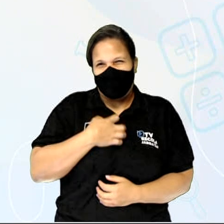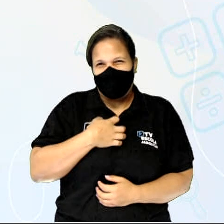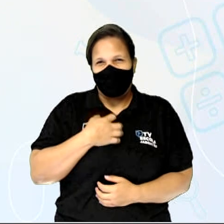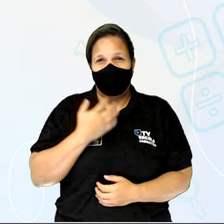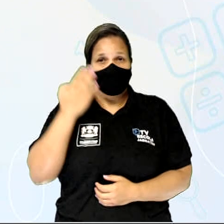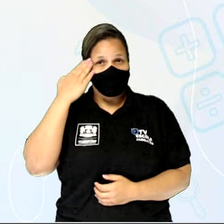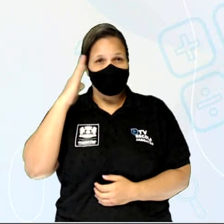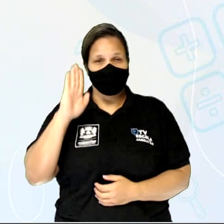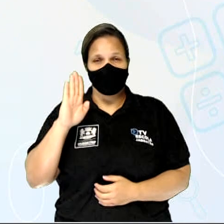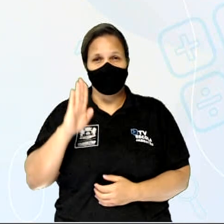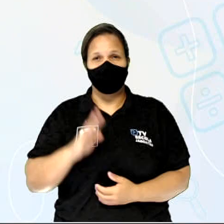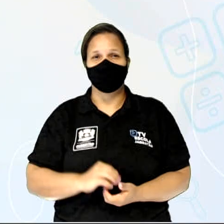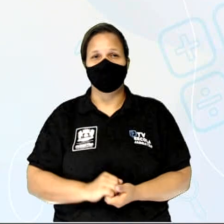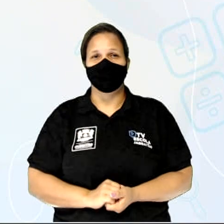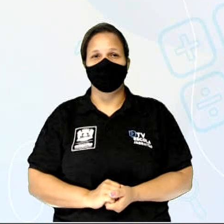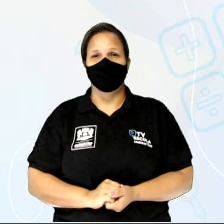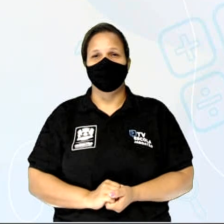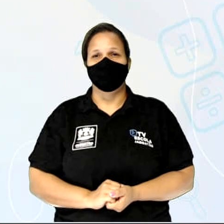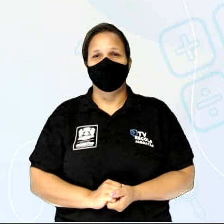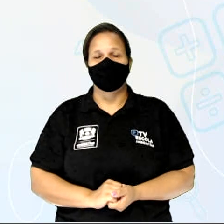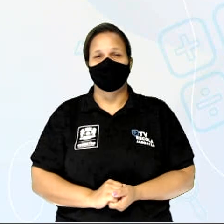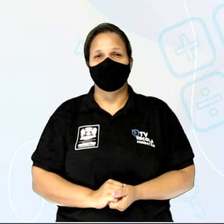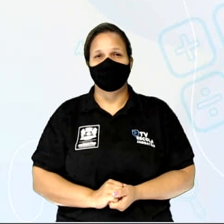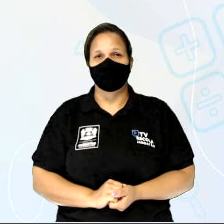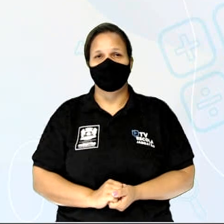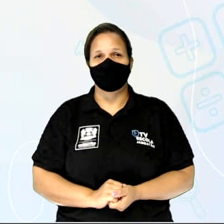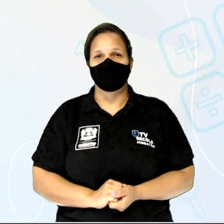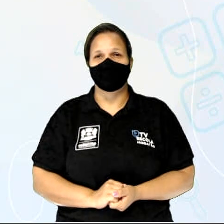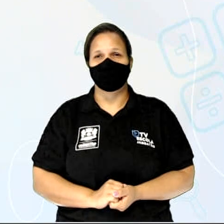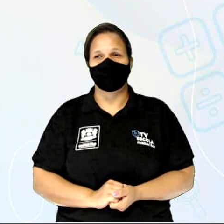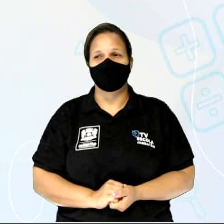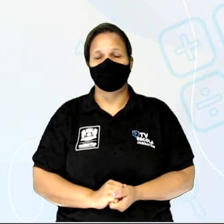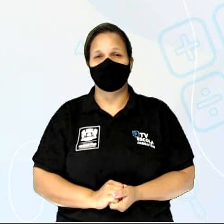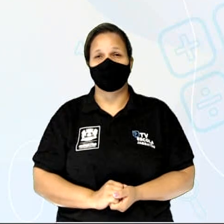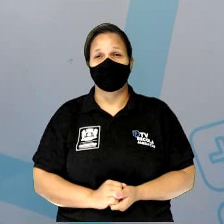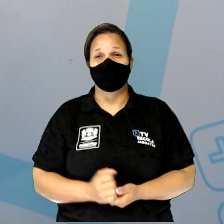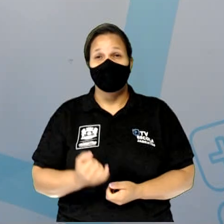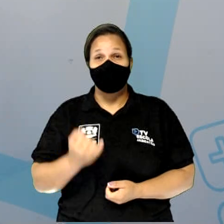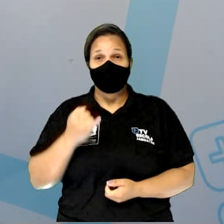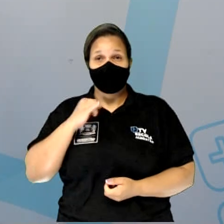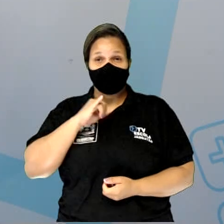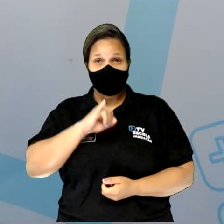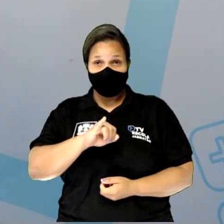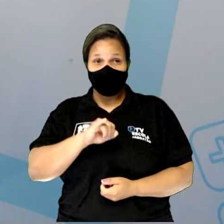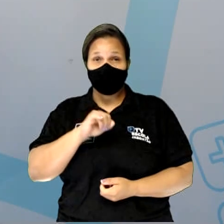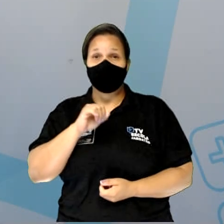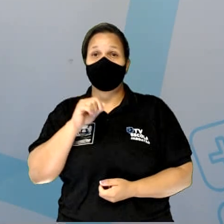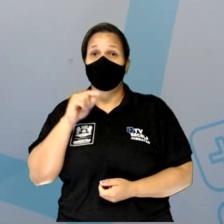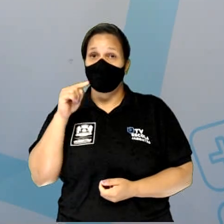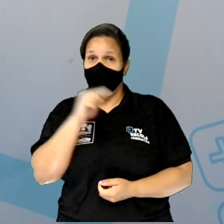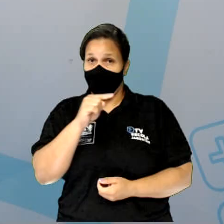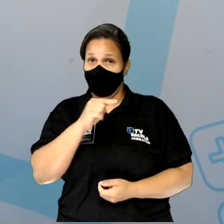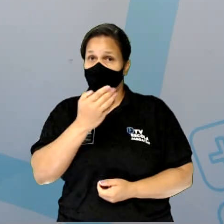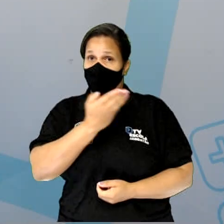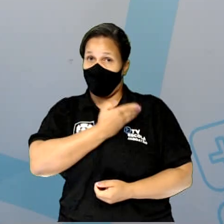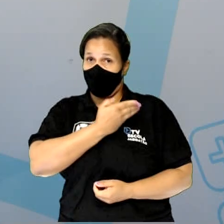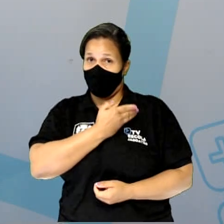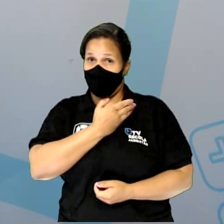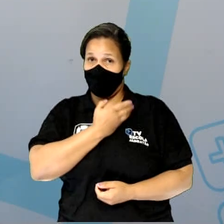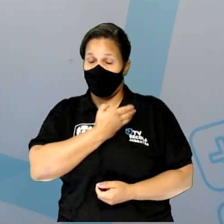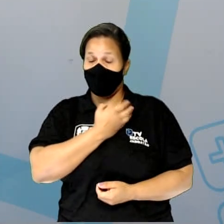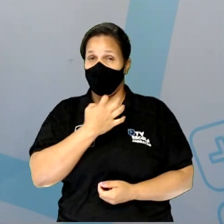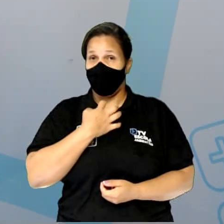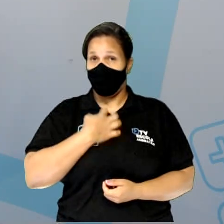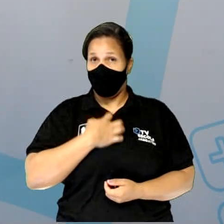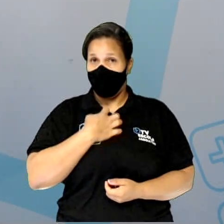will tell me later. Ou seja, se ele estiver chateado comigo, ele